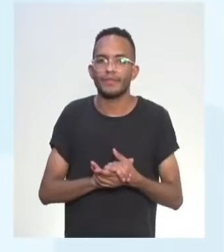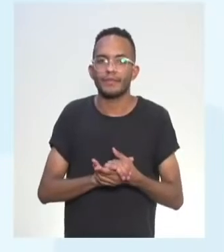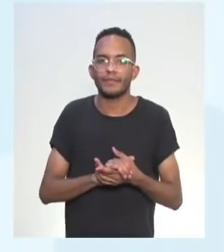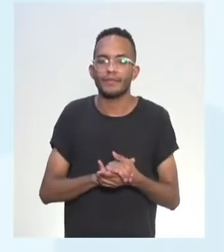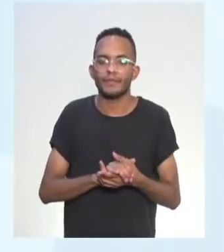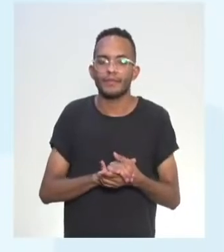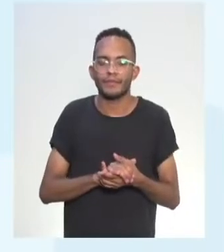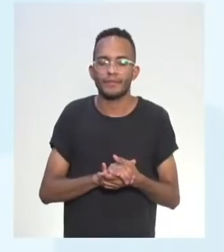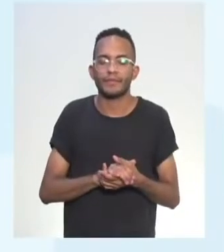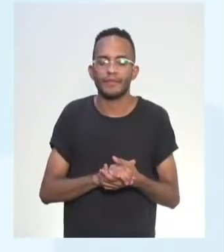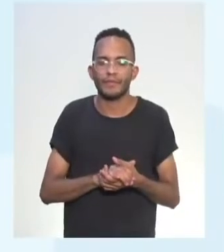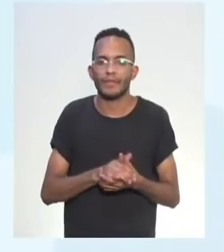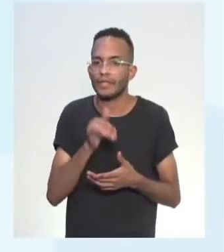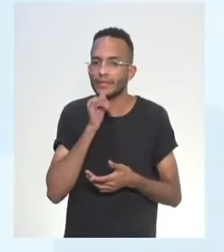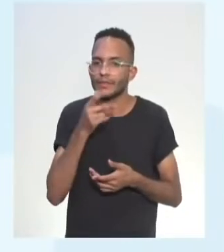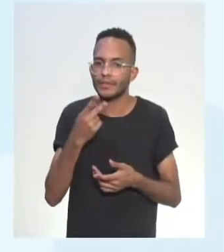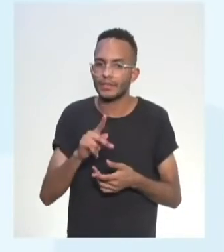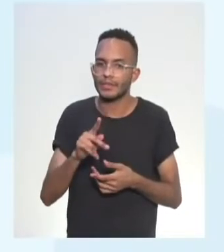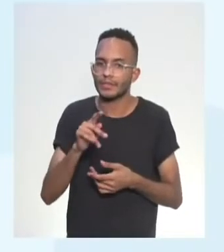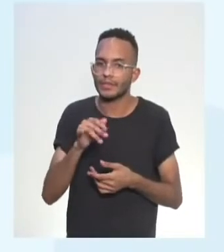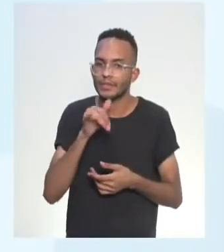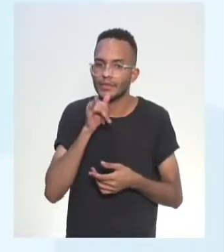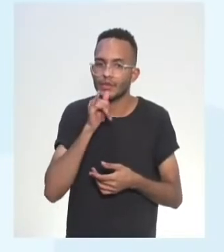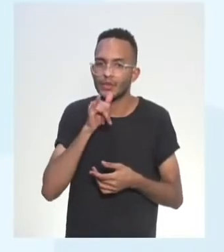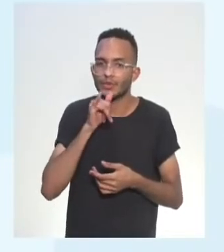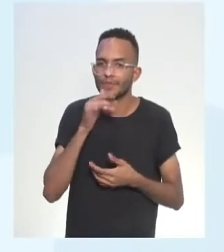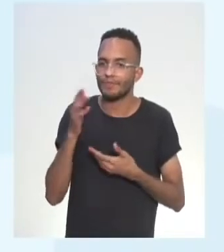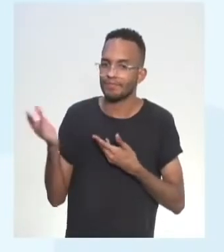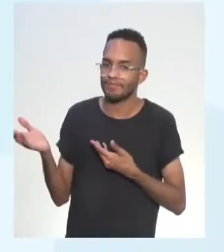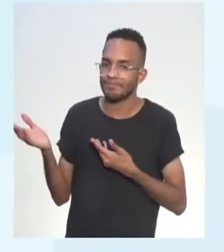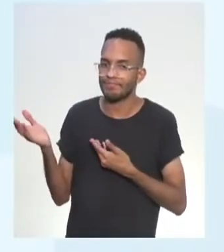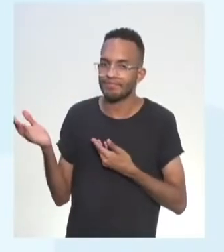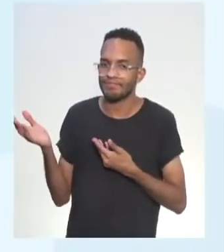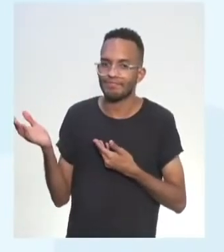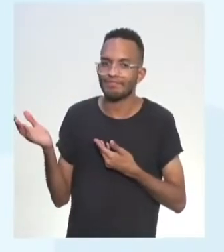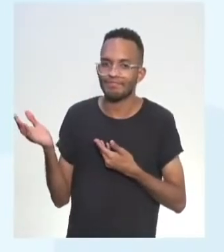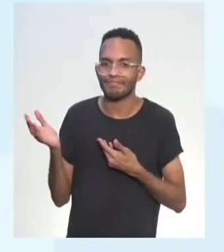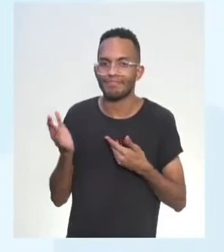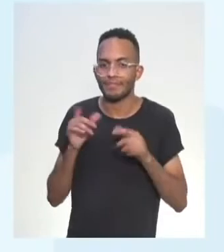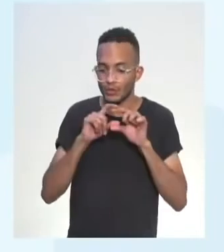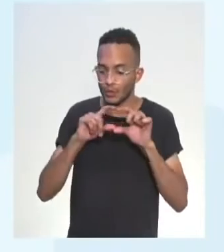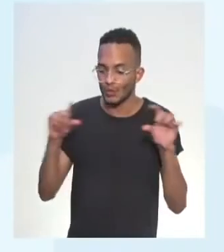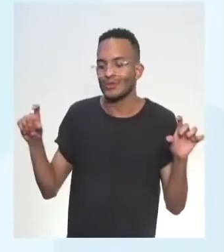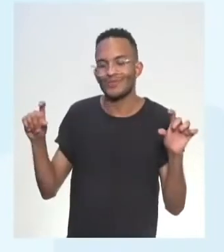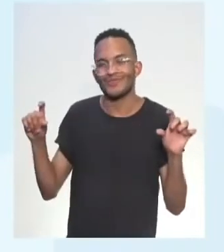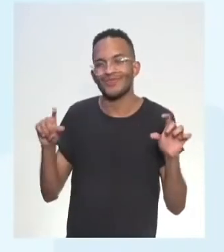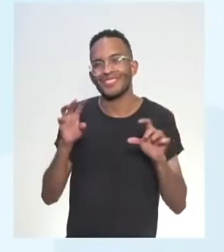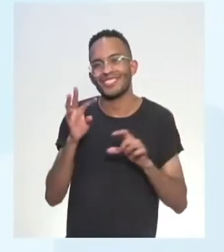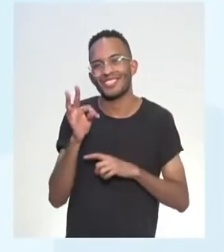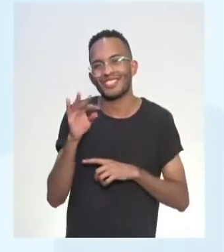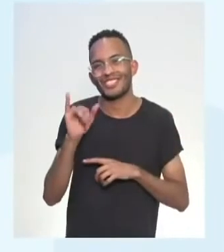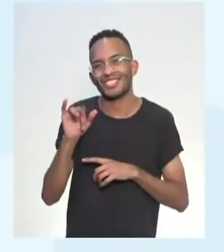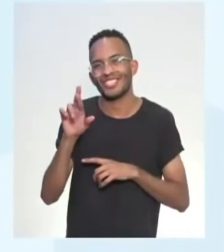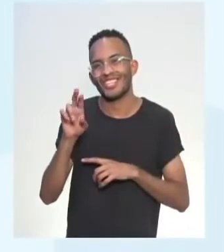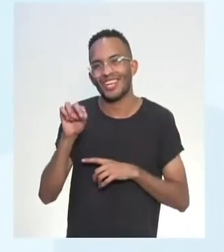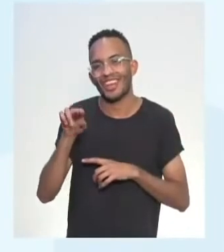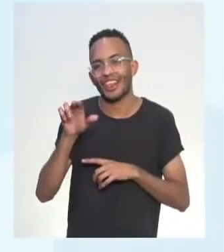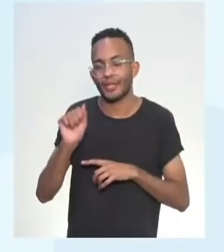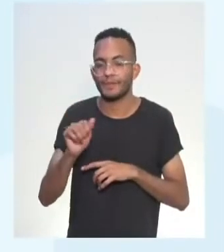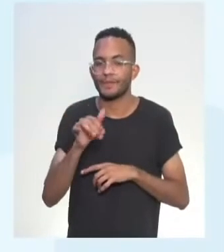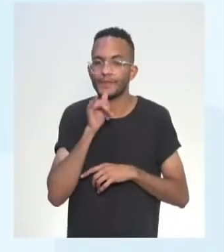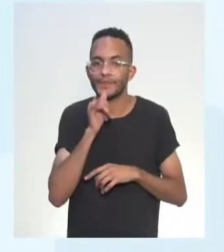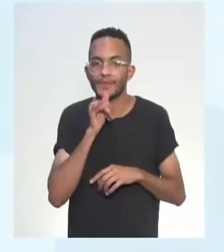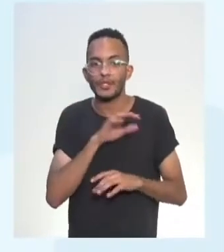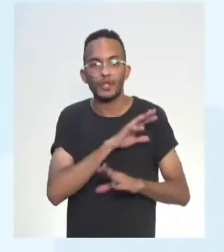exemplo, então, aí da Joaninha, Bichinhos de Jardim, né? Vamos lá, olha, nesse quadro, nessa tirinha, né, nós temos o seguinte texto, ó. Quando